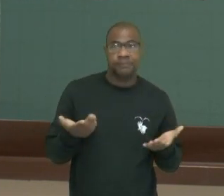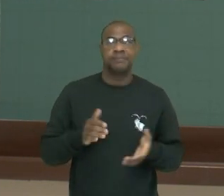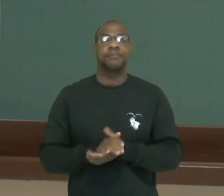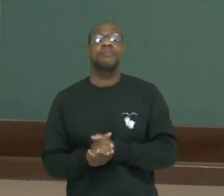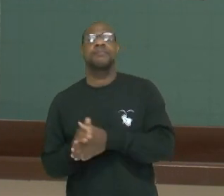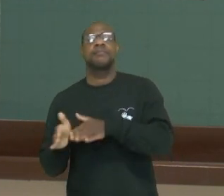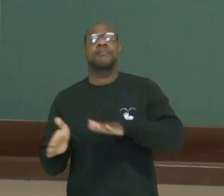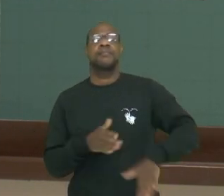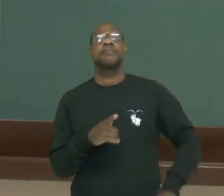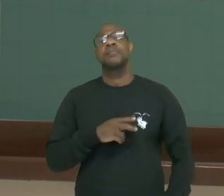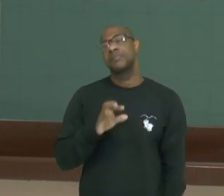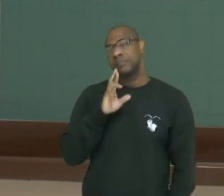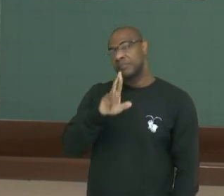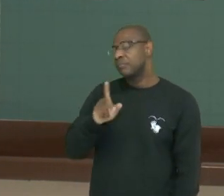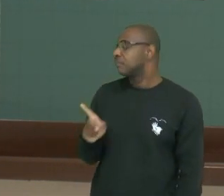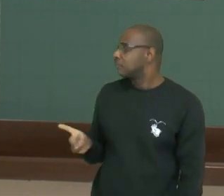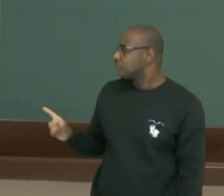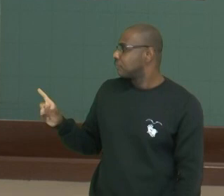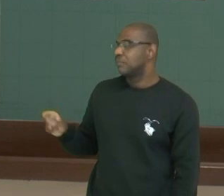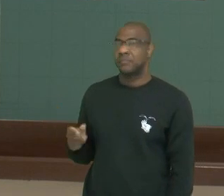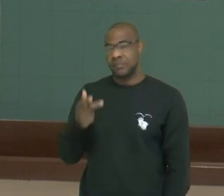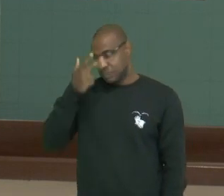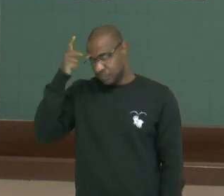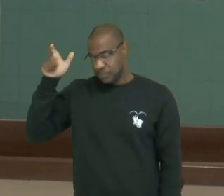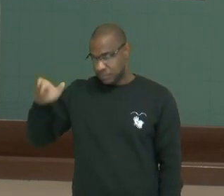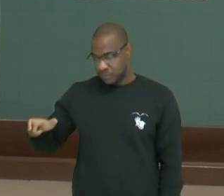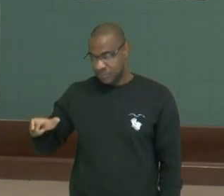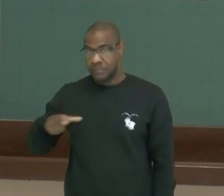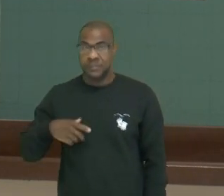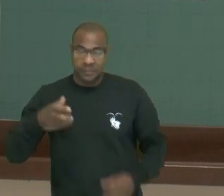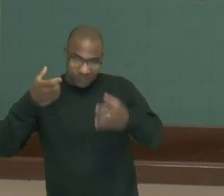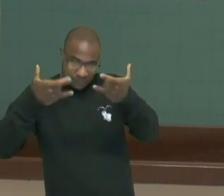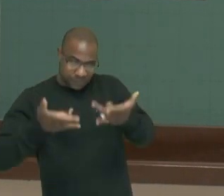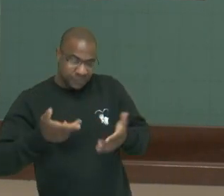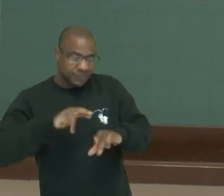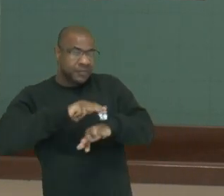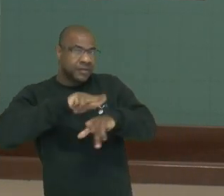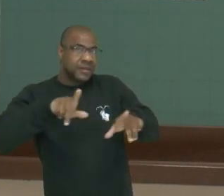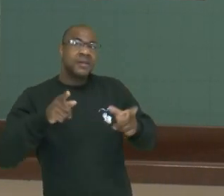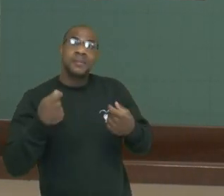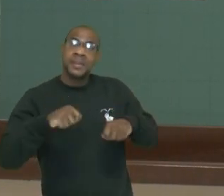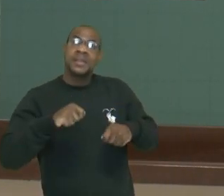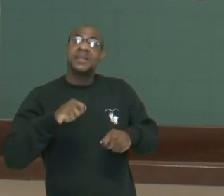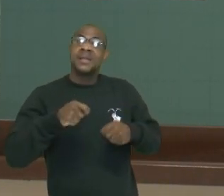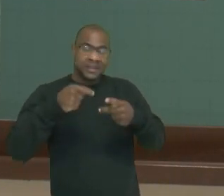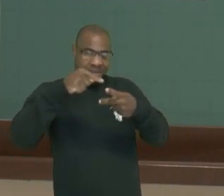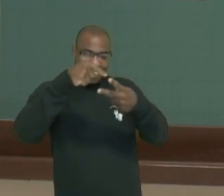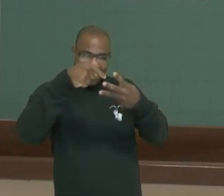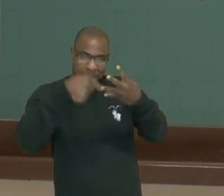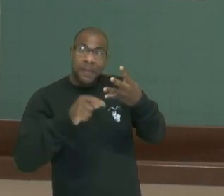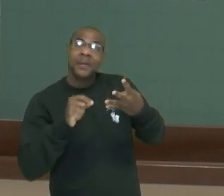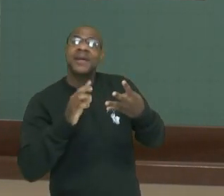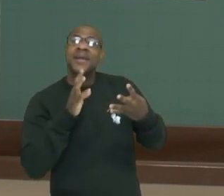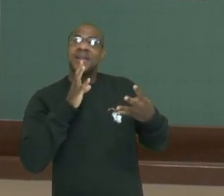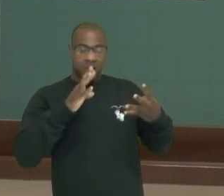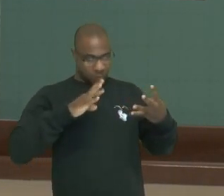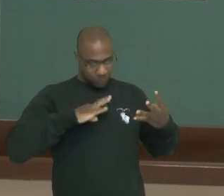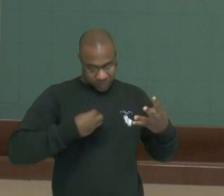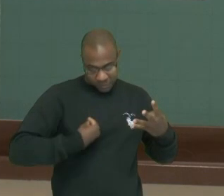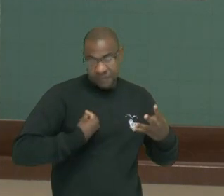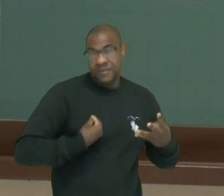réplica? O entrevistado citou várias vezes se conhecer, autoconhecimento, saber